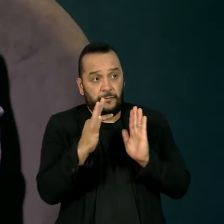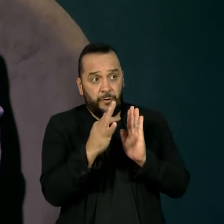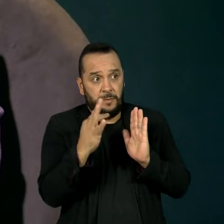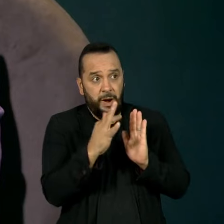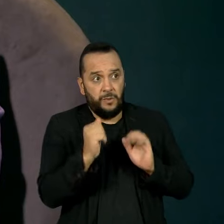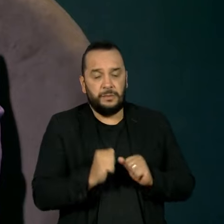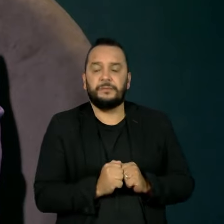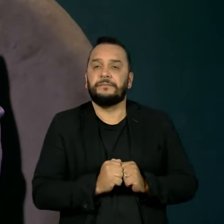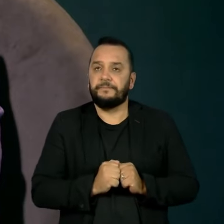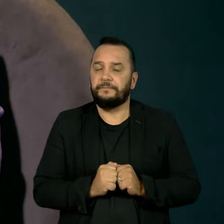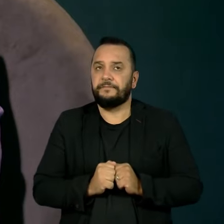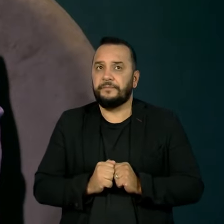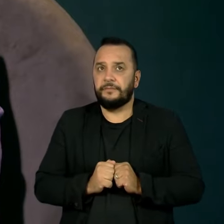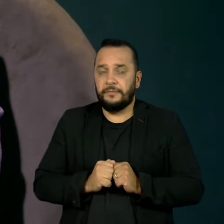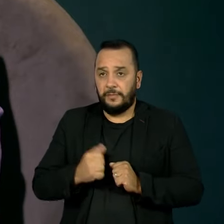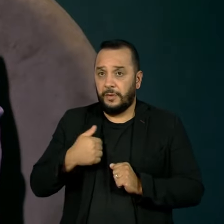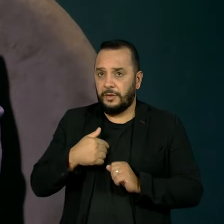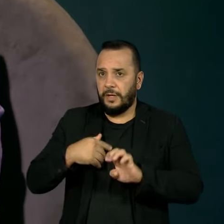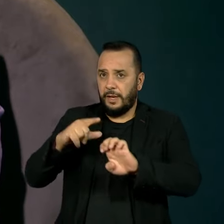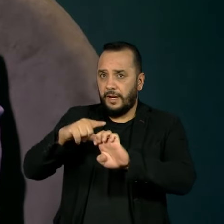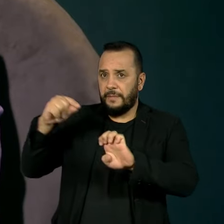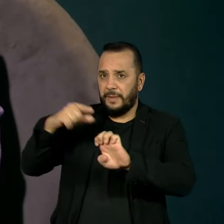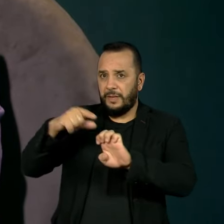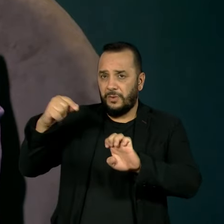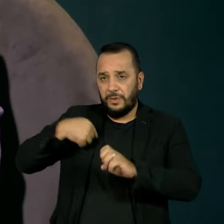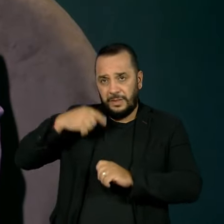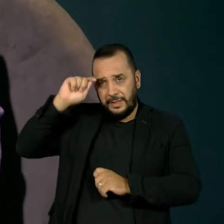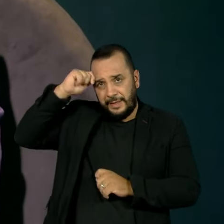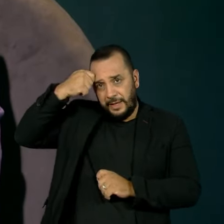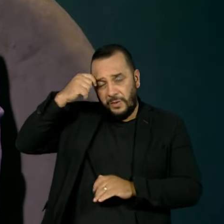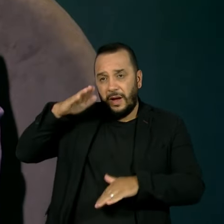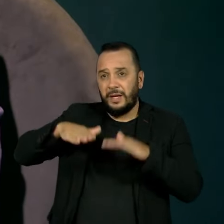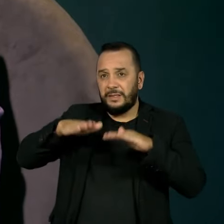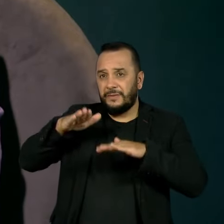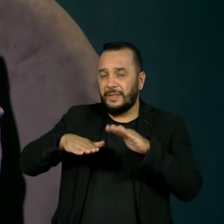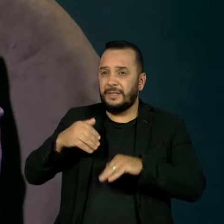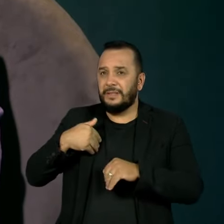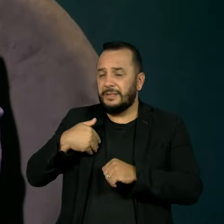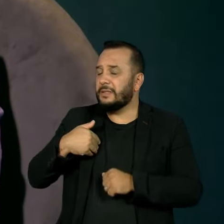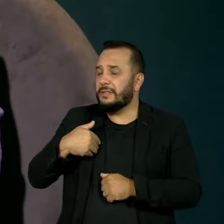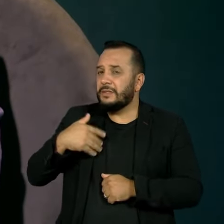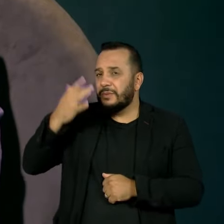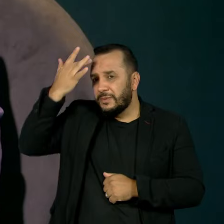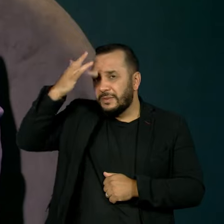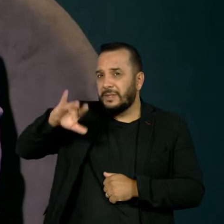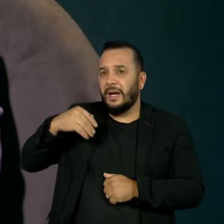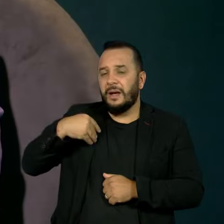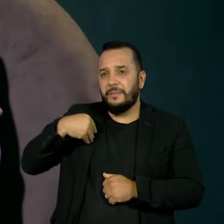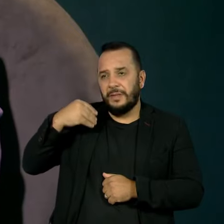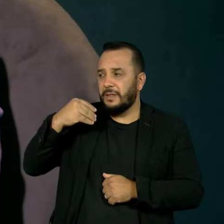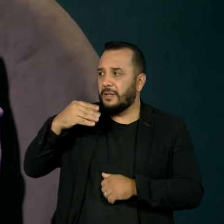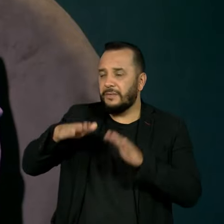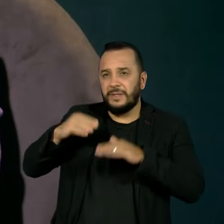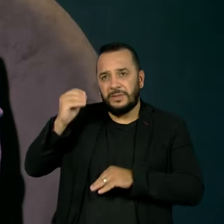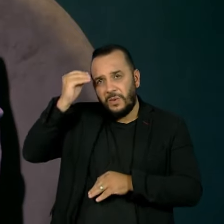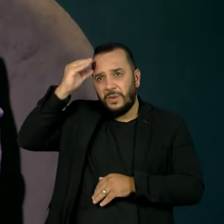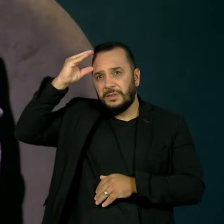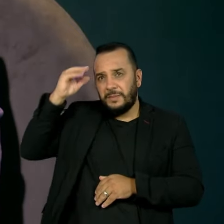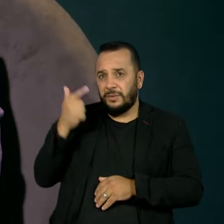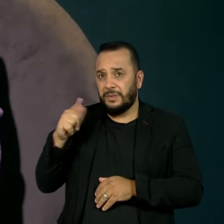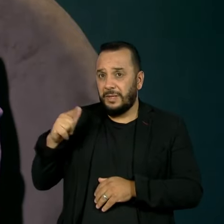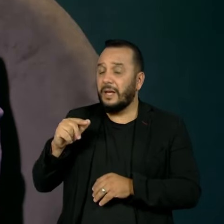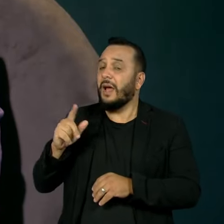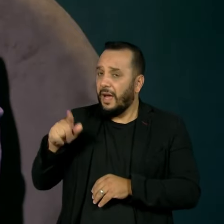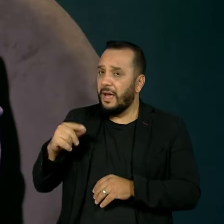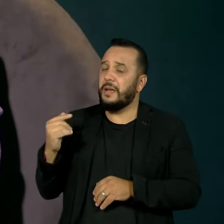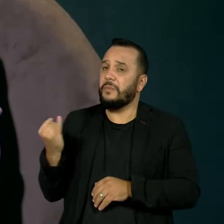vezes, ele é privado de conhecimento. Ele acaba não entendendo a importância de se formalizar e quais são as vantagens que ele